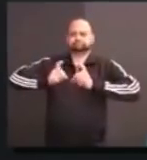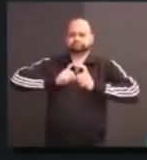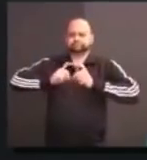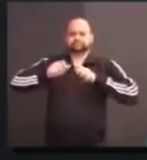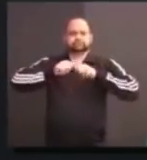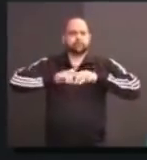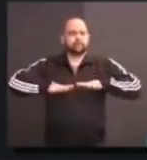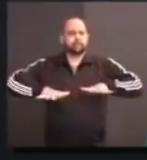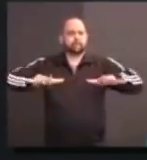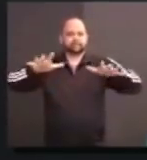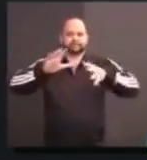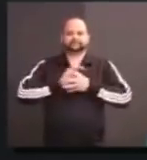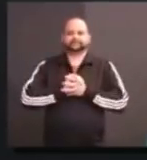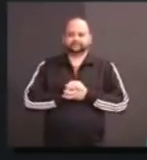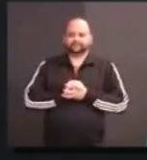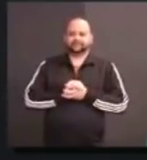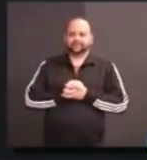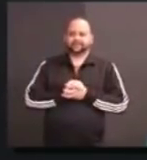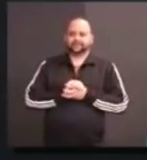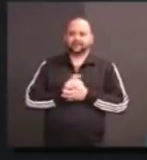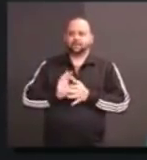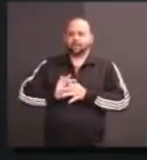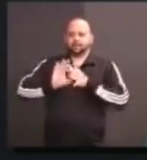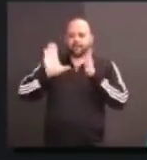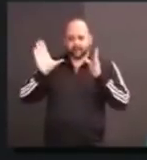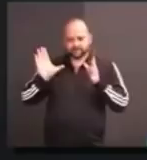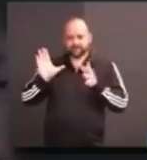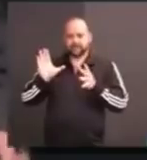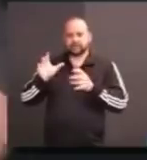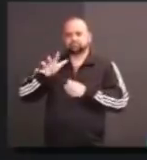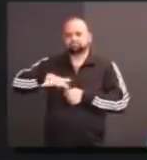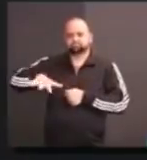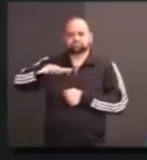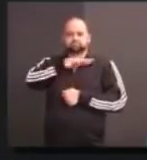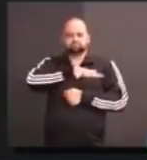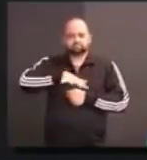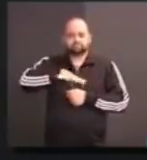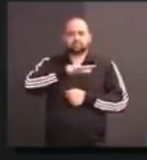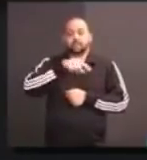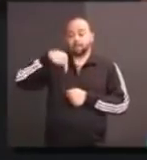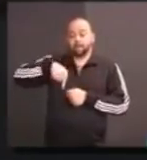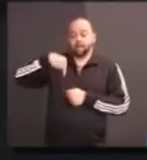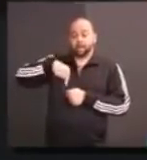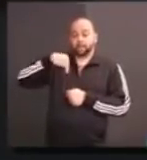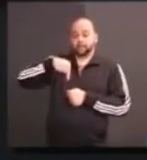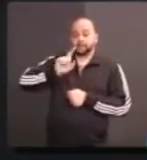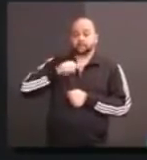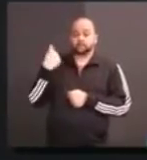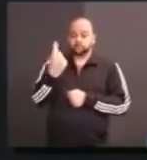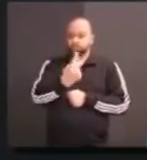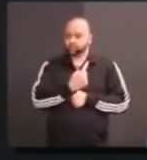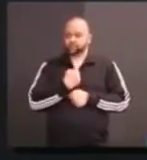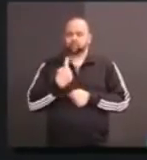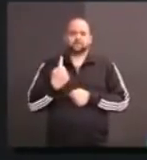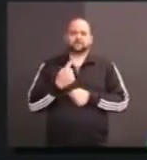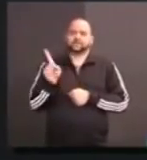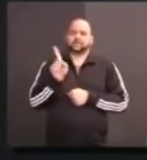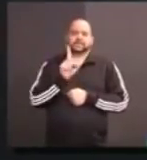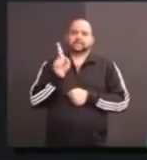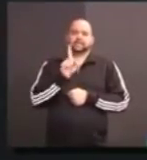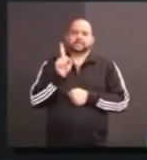com o aval das federações. Aqui nós não